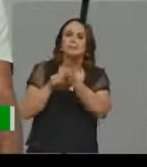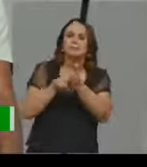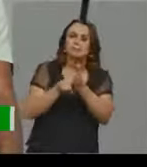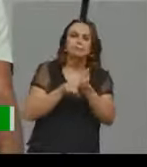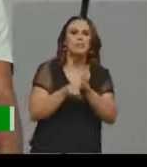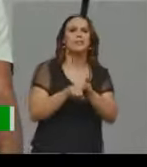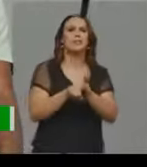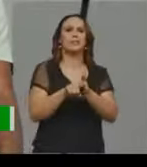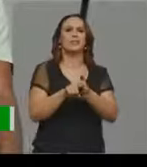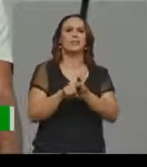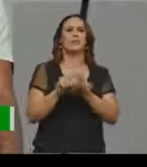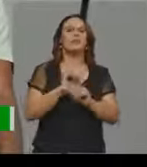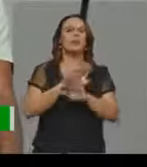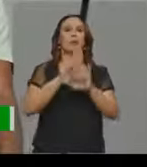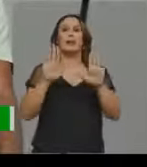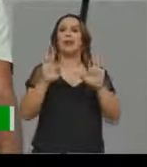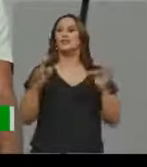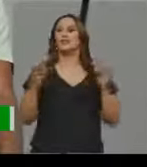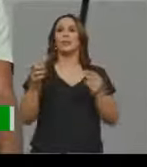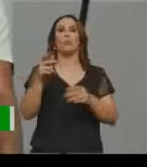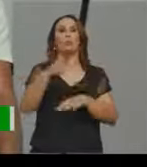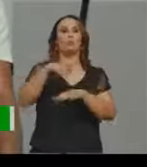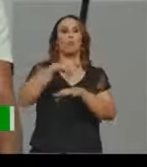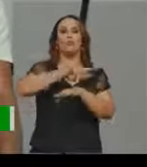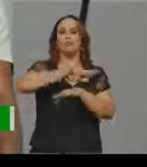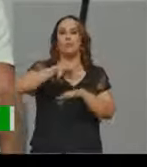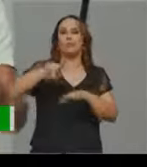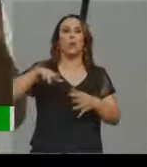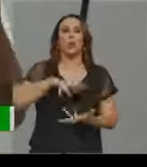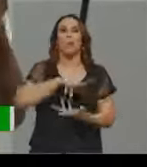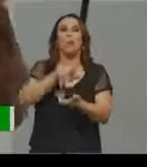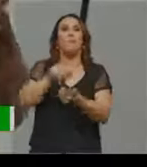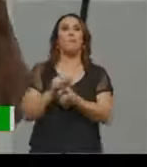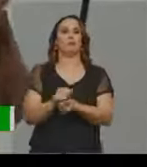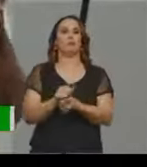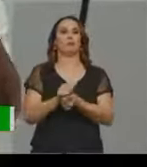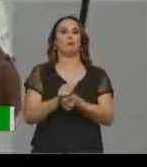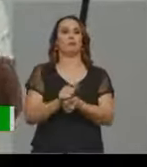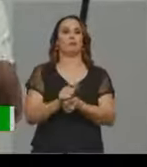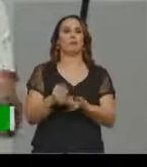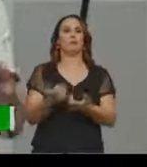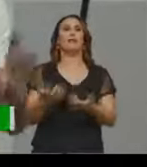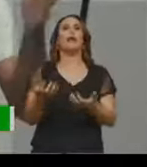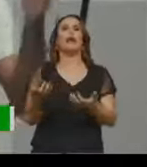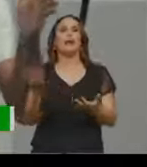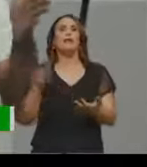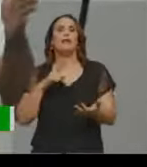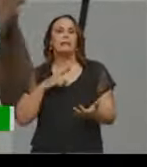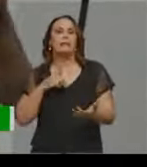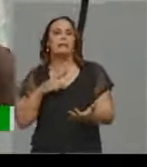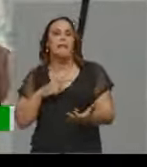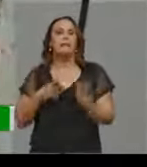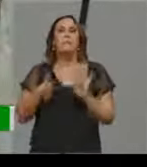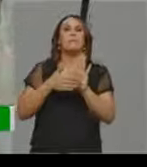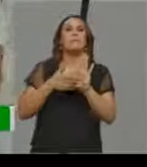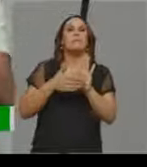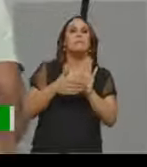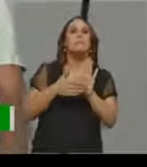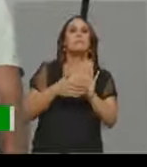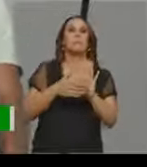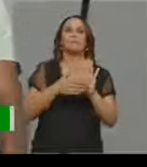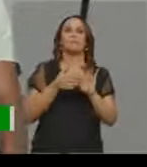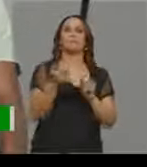em todos os países do mundo e a gente espera que todos os países do mundo sempre tenham planos ambientais andando